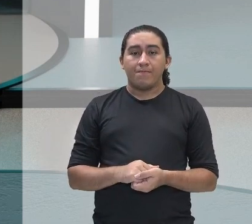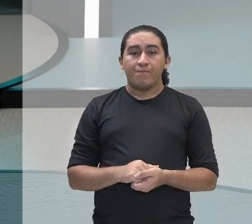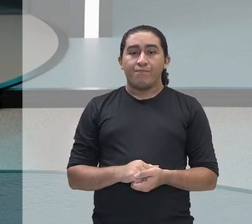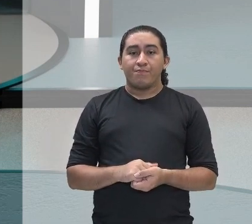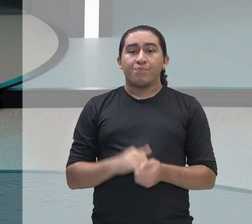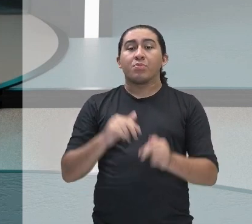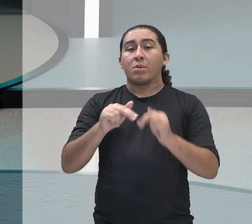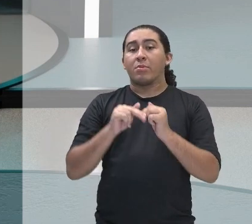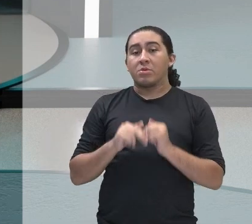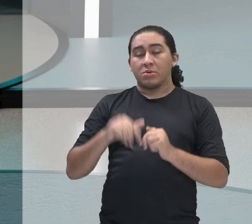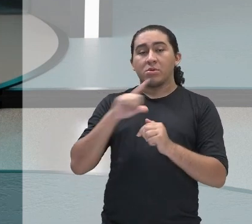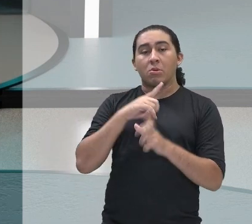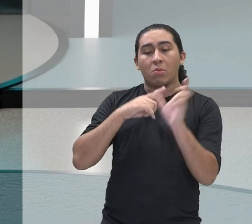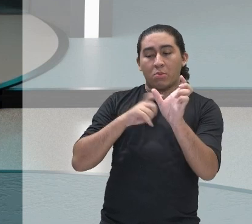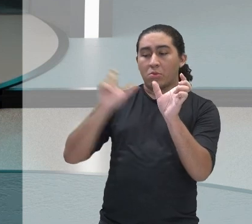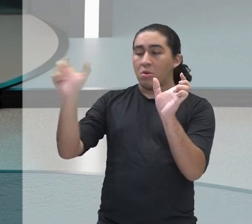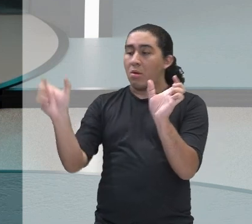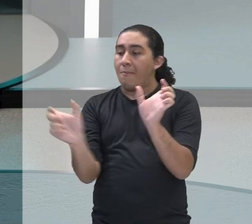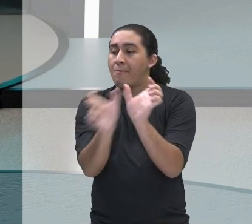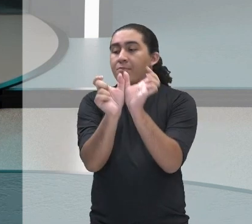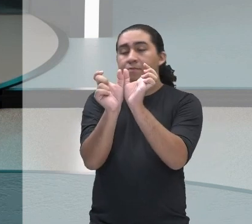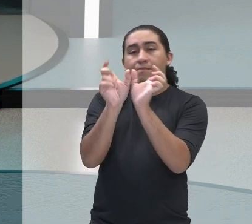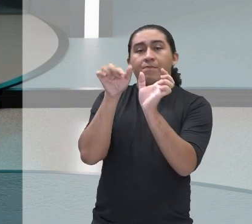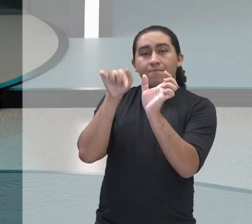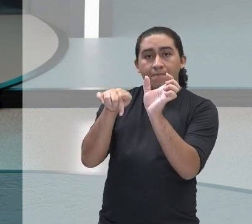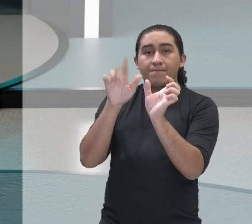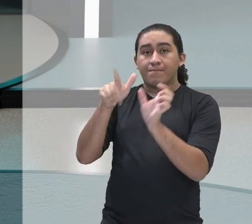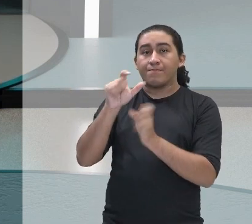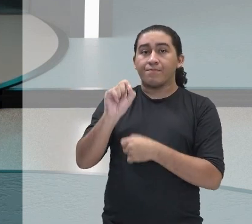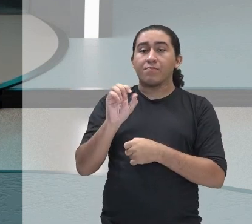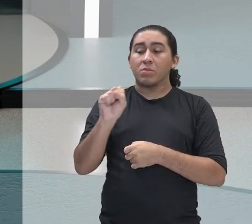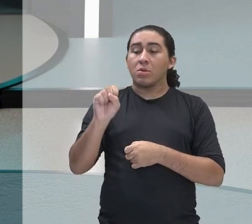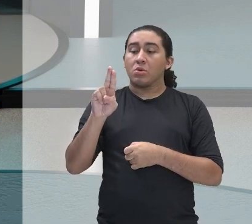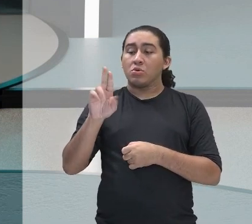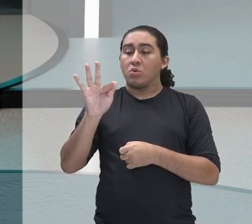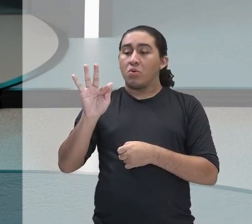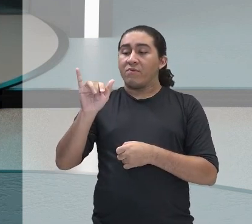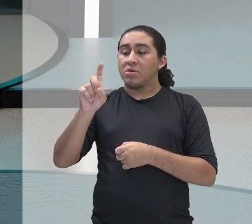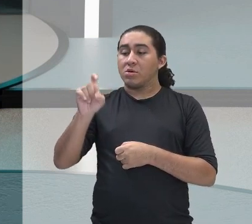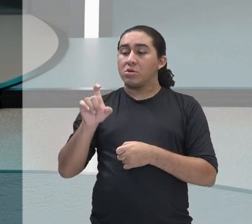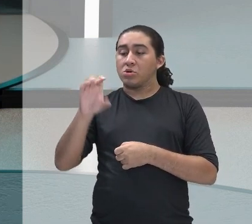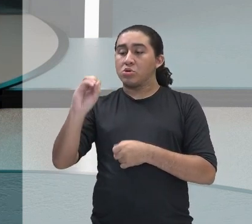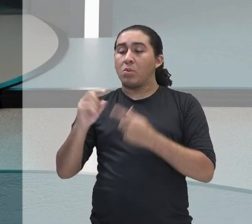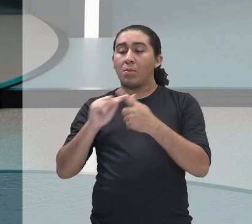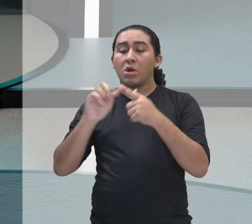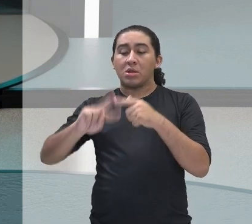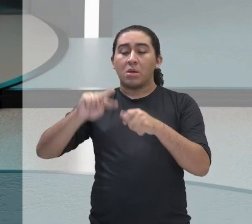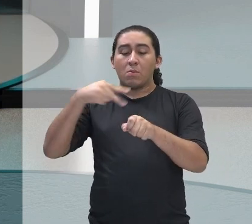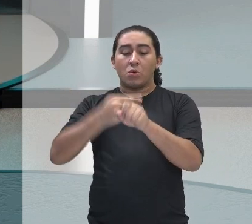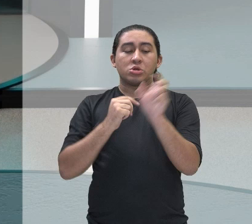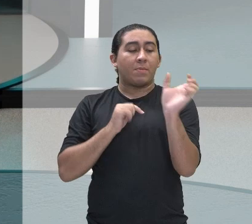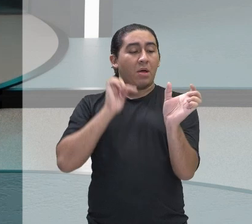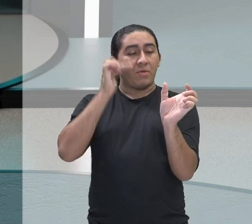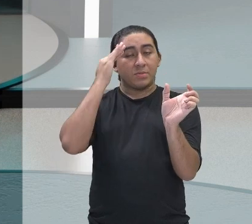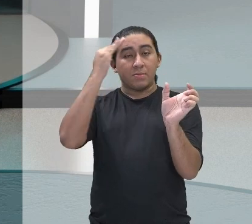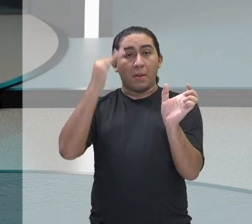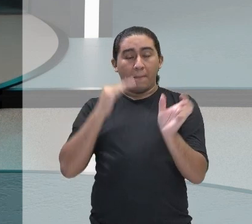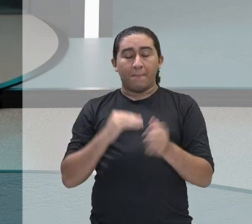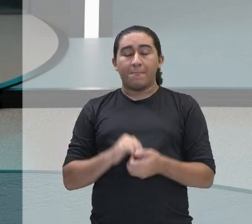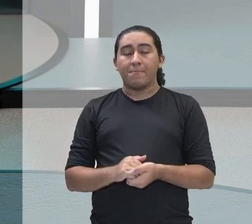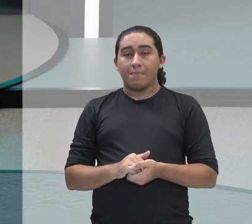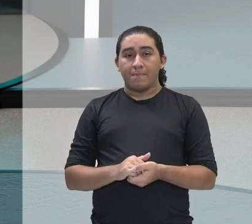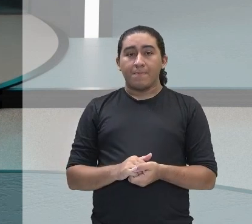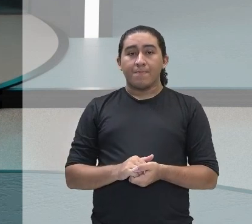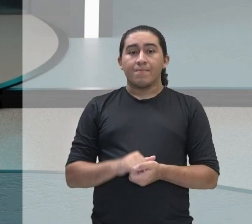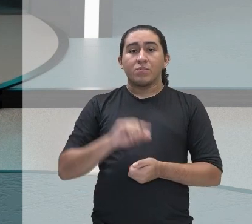o restante aí que você acrescentou, nós chamamos de sufixo, porque vem depois do radical. A gente vai ver